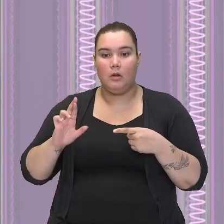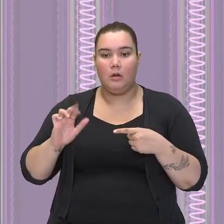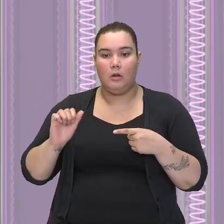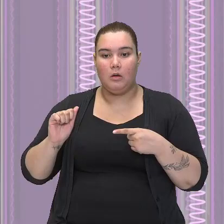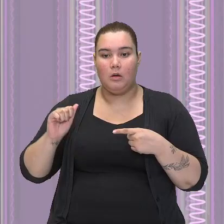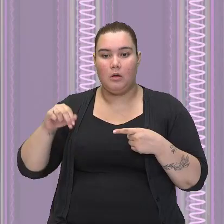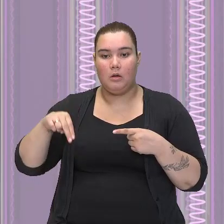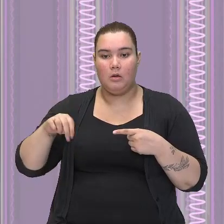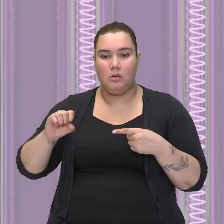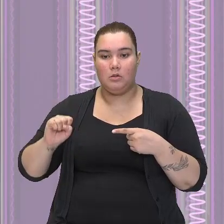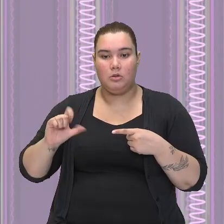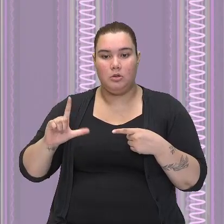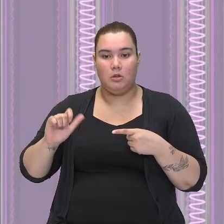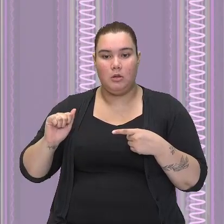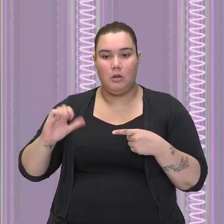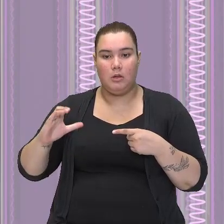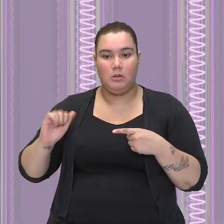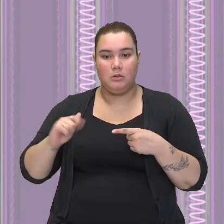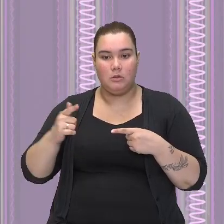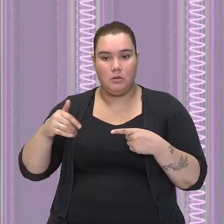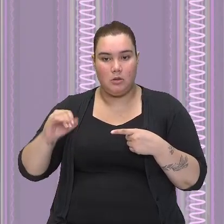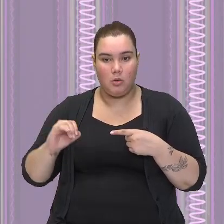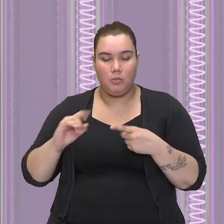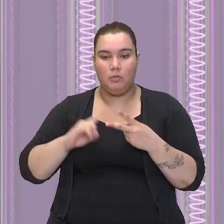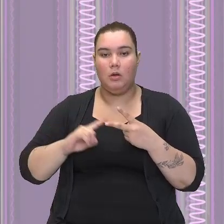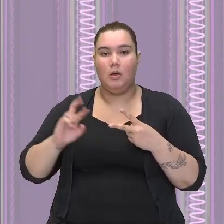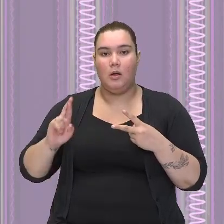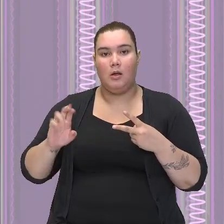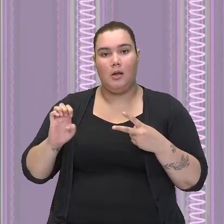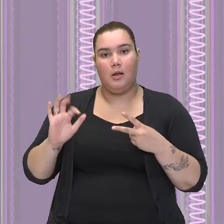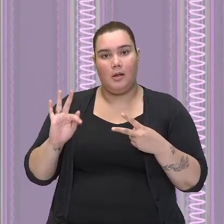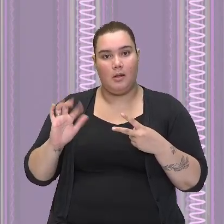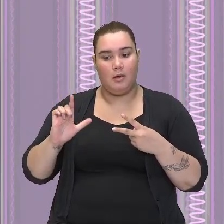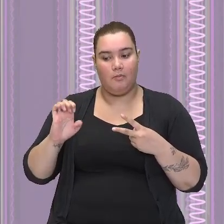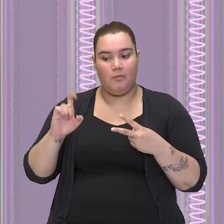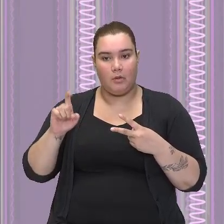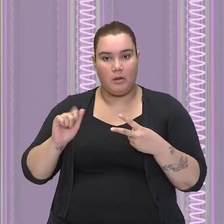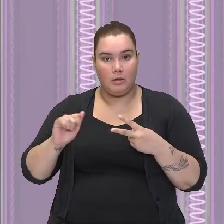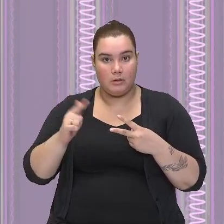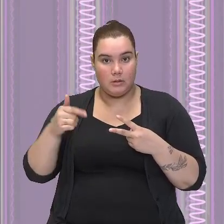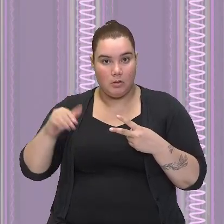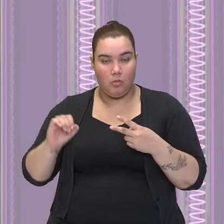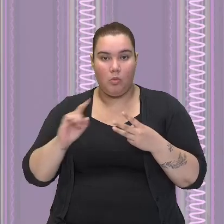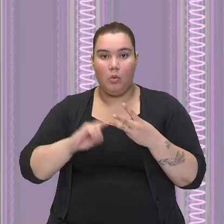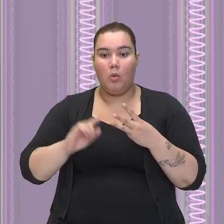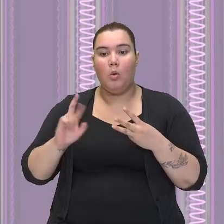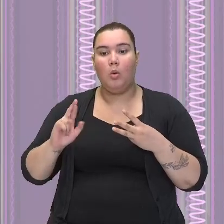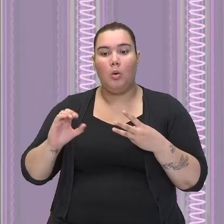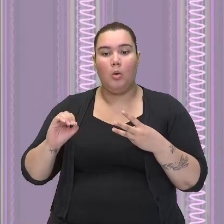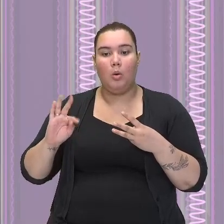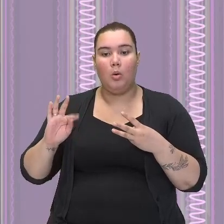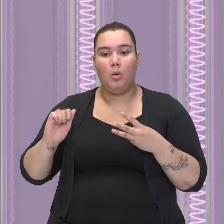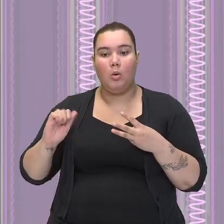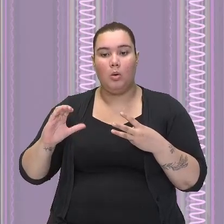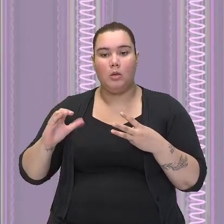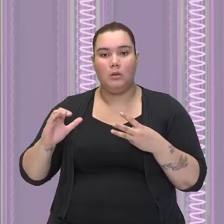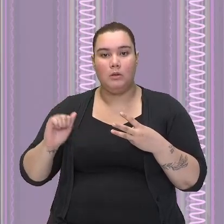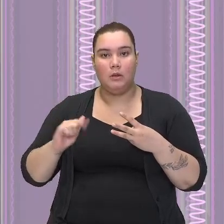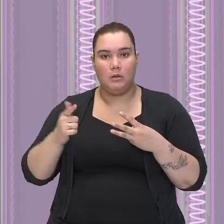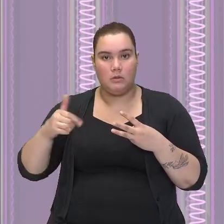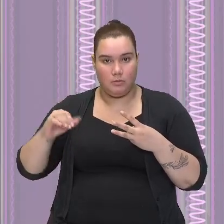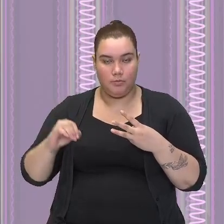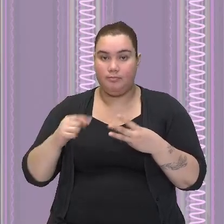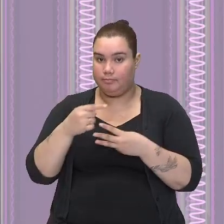reflexão e rotação. Mas, primeiramente, como aqui nós vamos